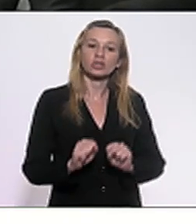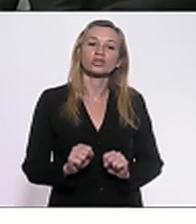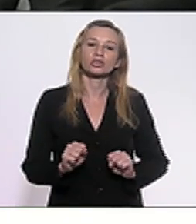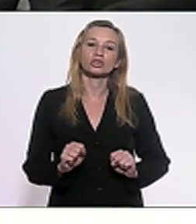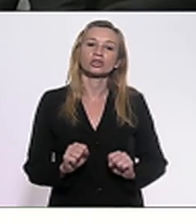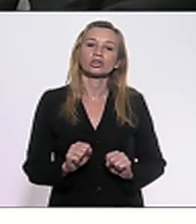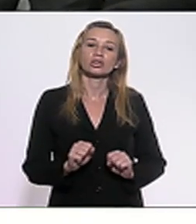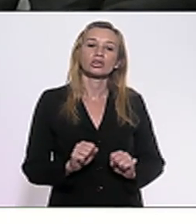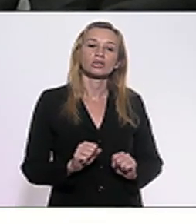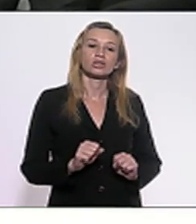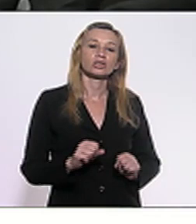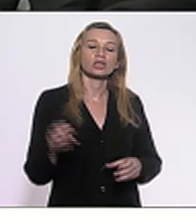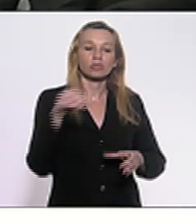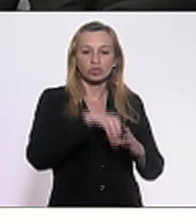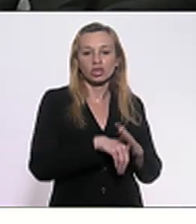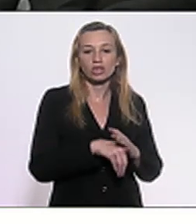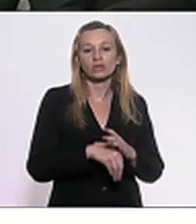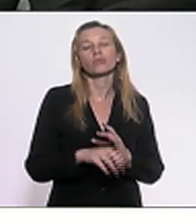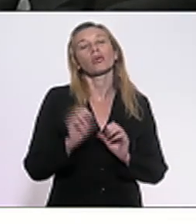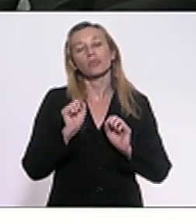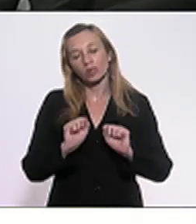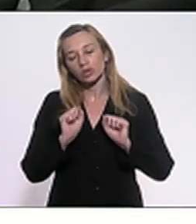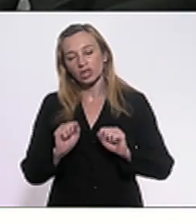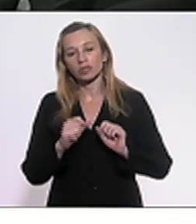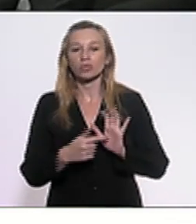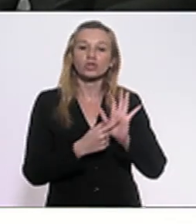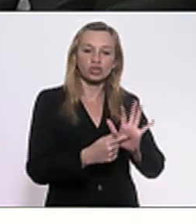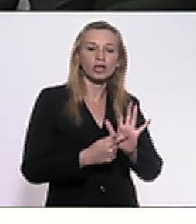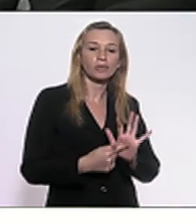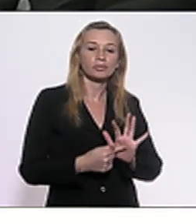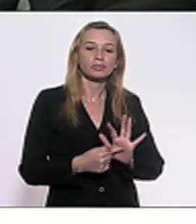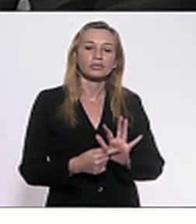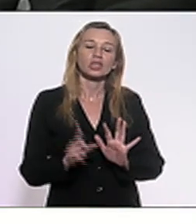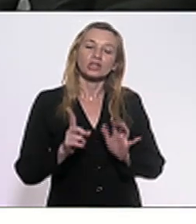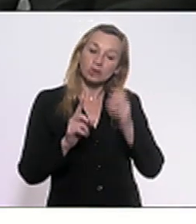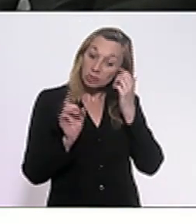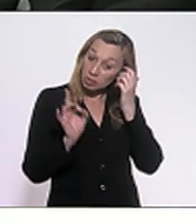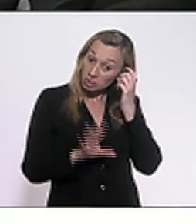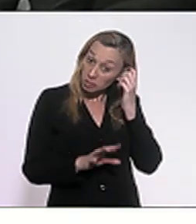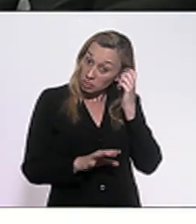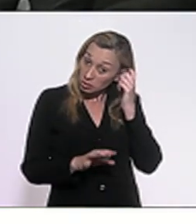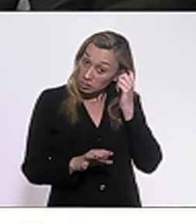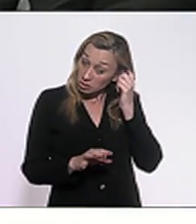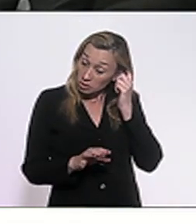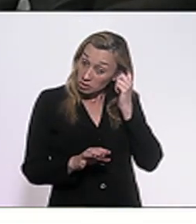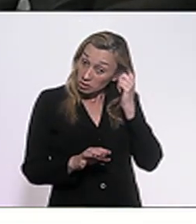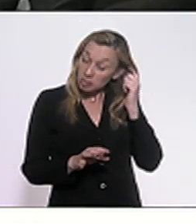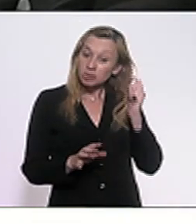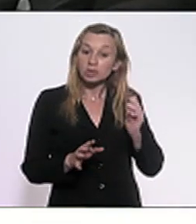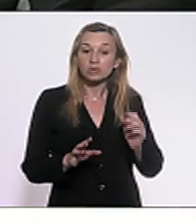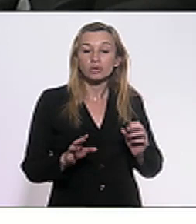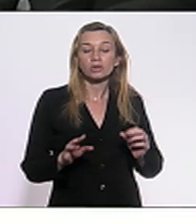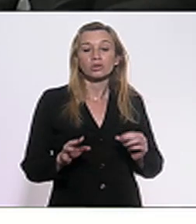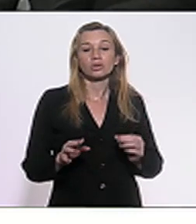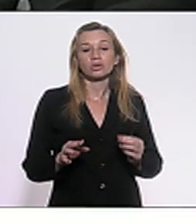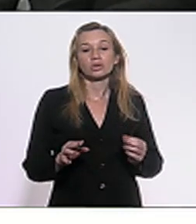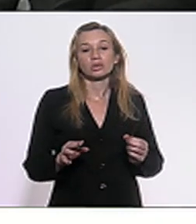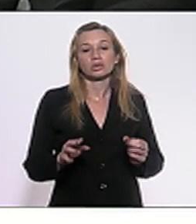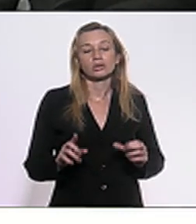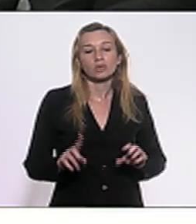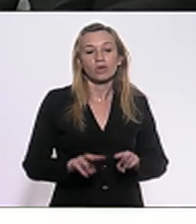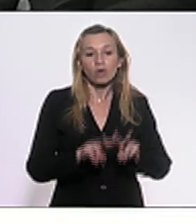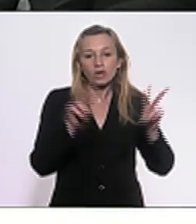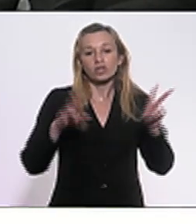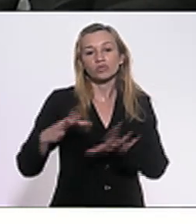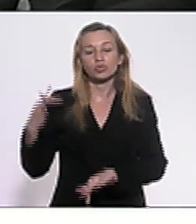tem internamente, para poder justamente identificar a fraude, não só a posteriori, mas também olhando ao longo olhando